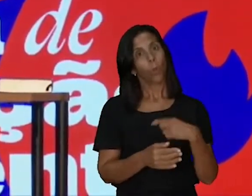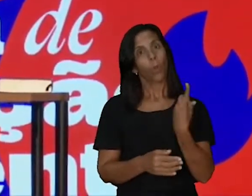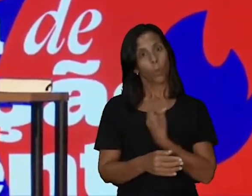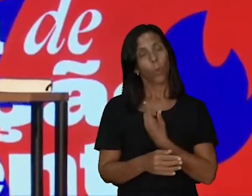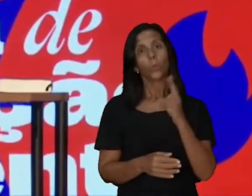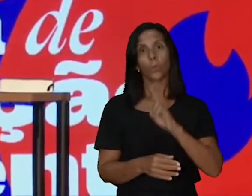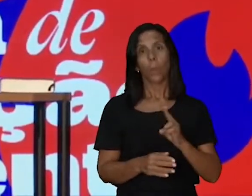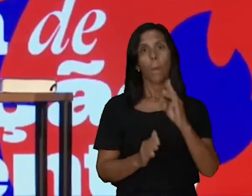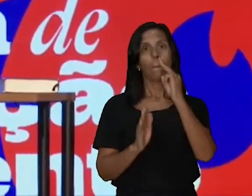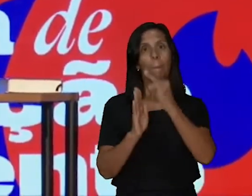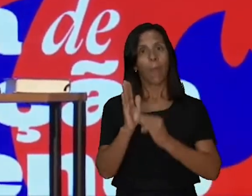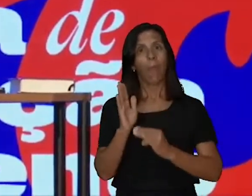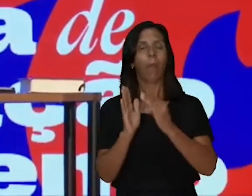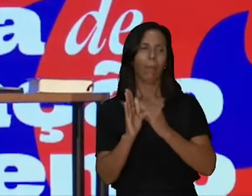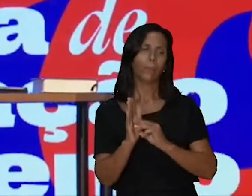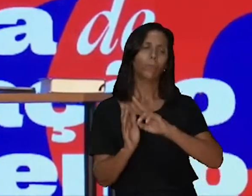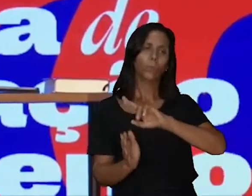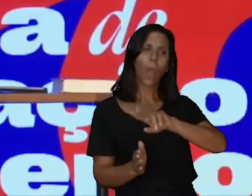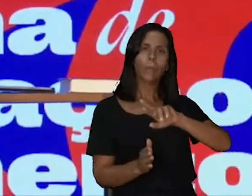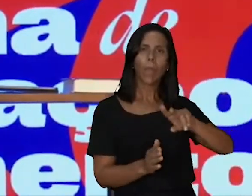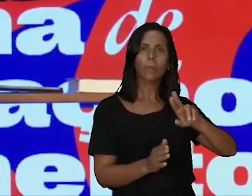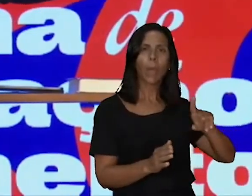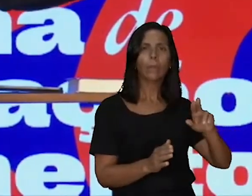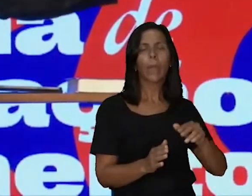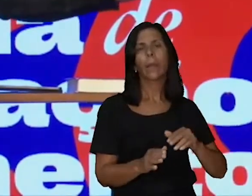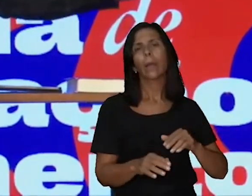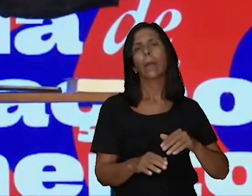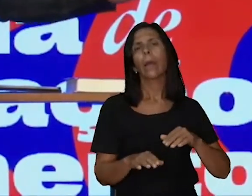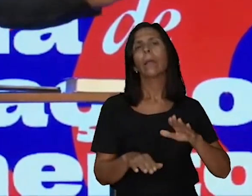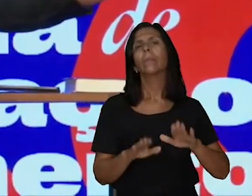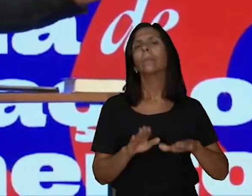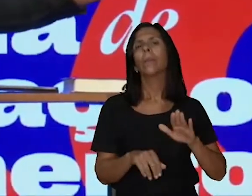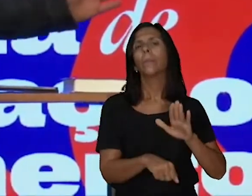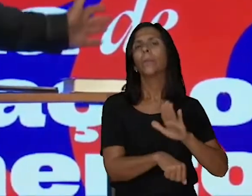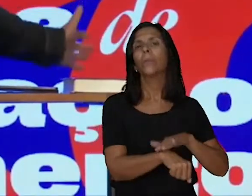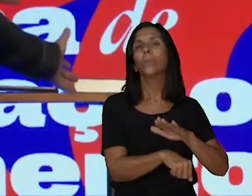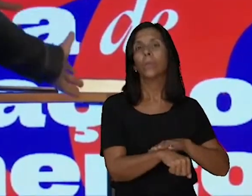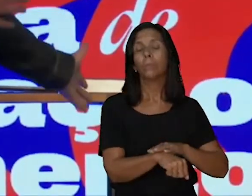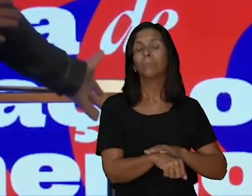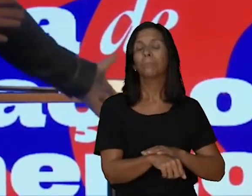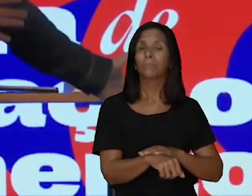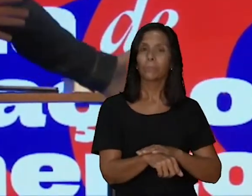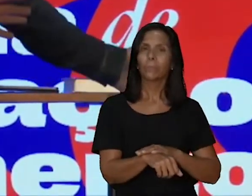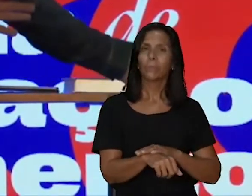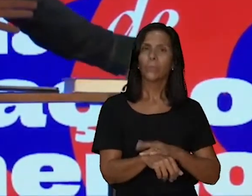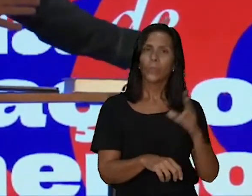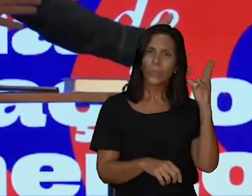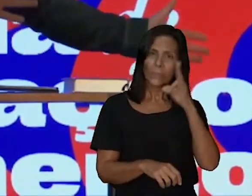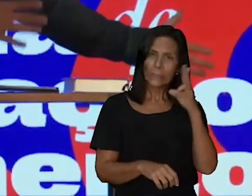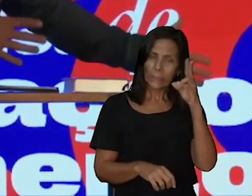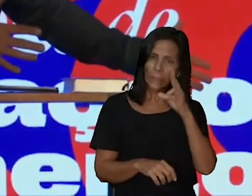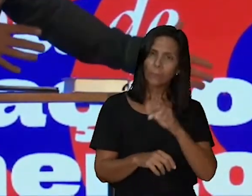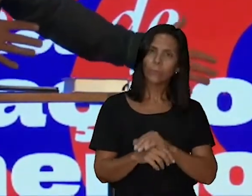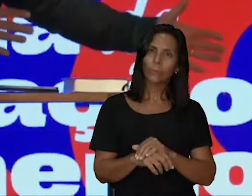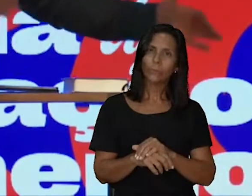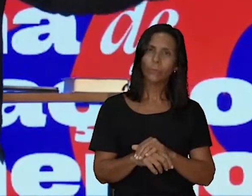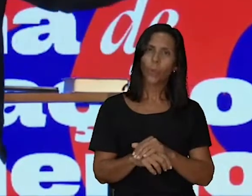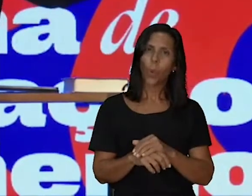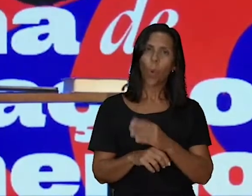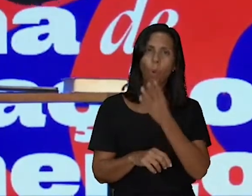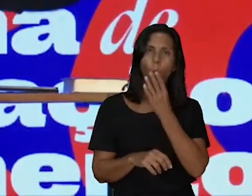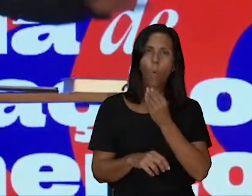sim, numa época, a salvação de Israel era entrar no Egito. Na outra,